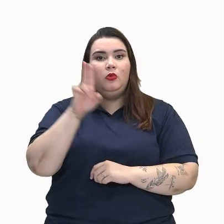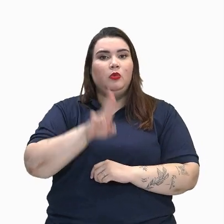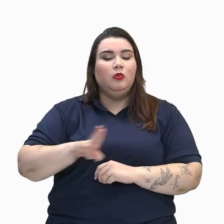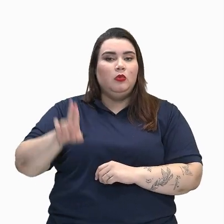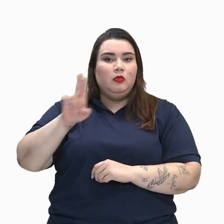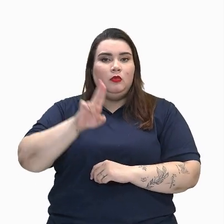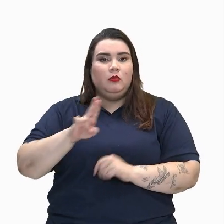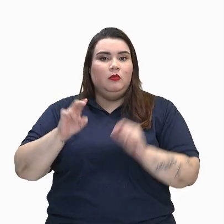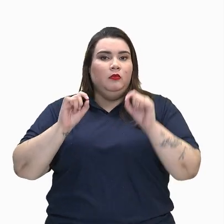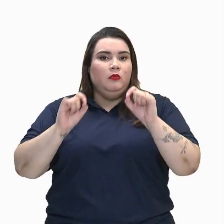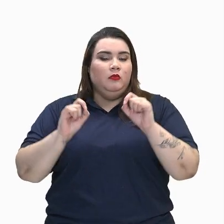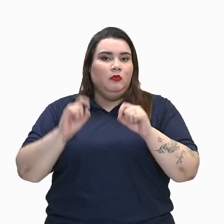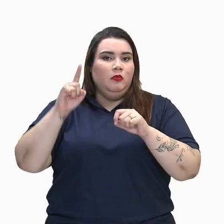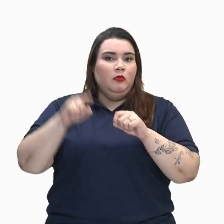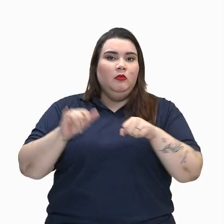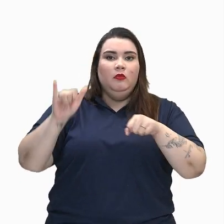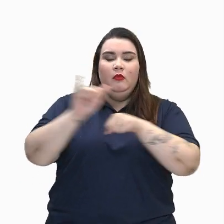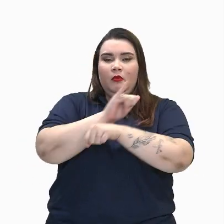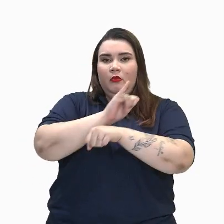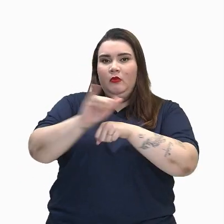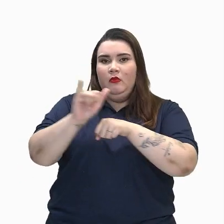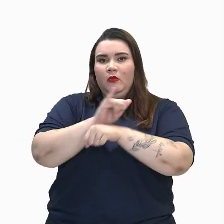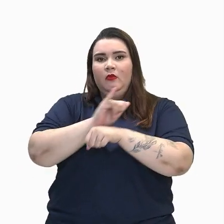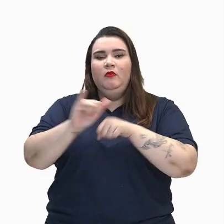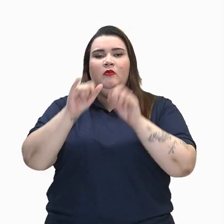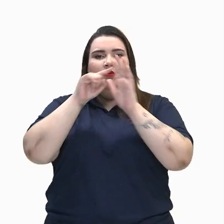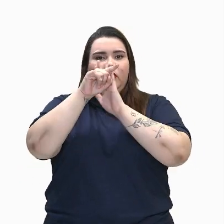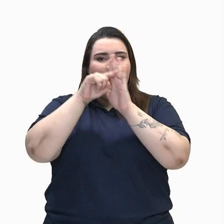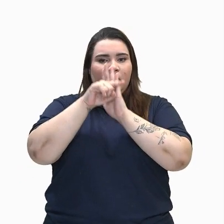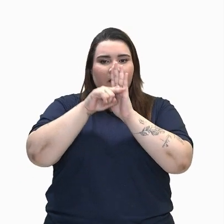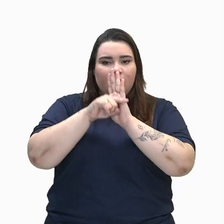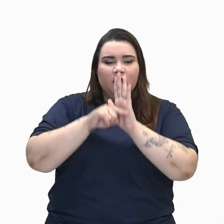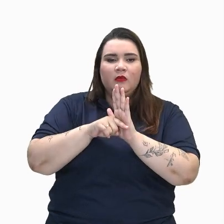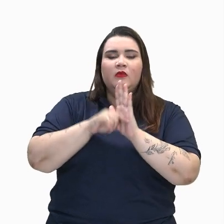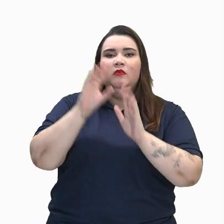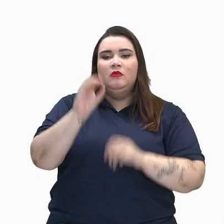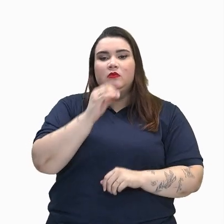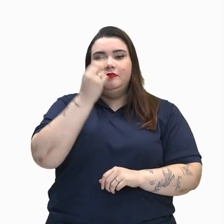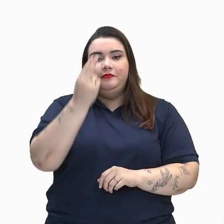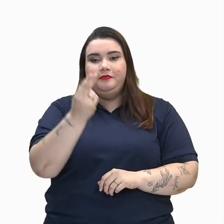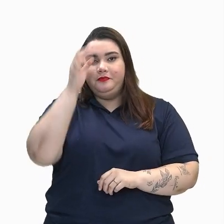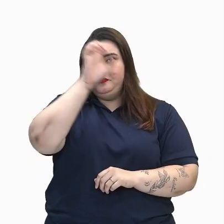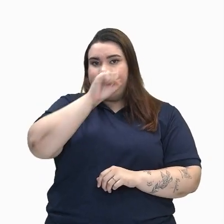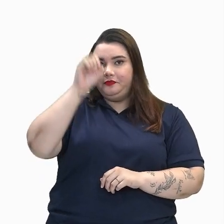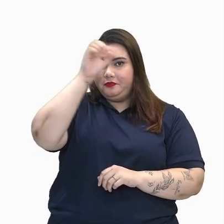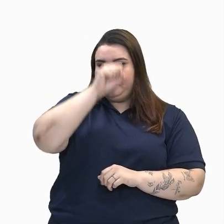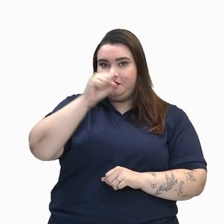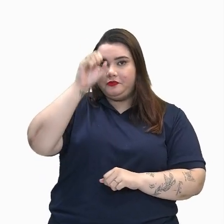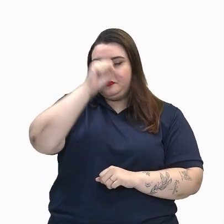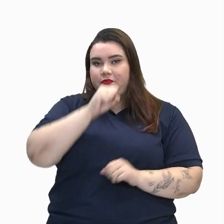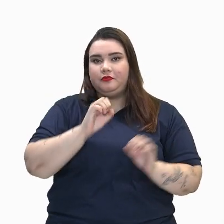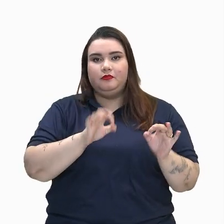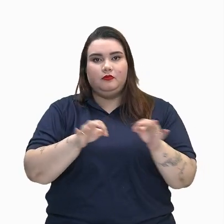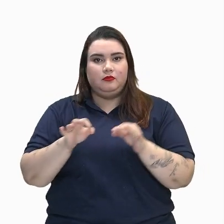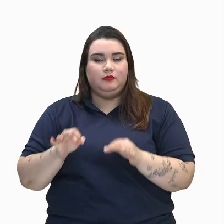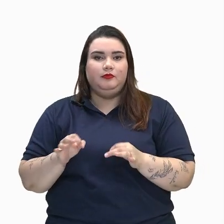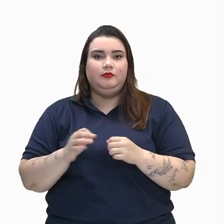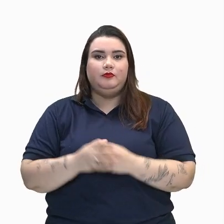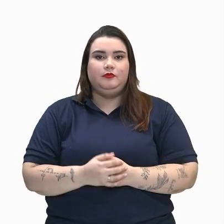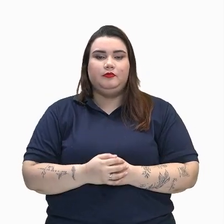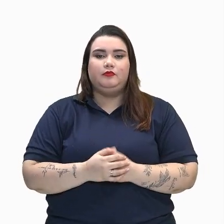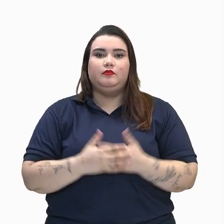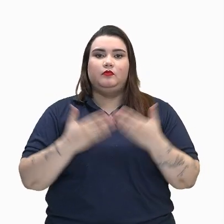como uma metodologia de pesquisa ou de aprendizado, né?